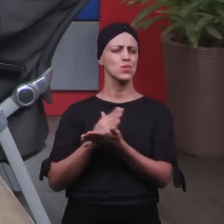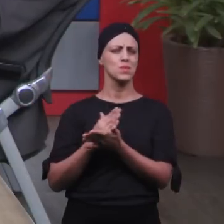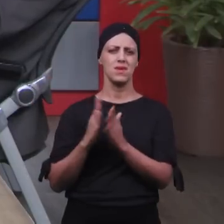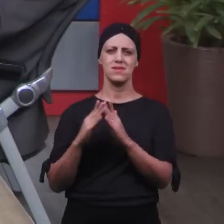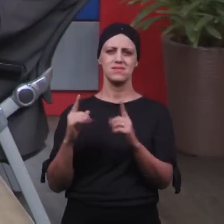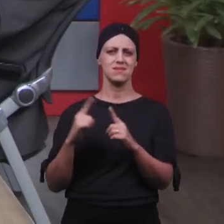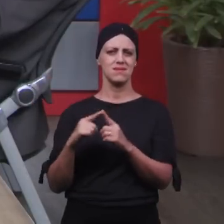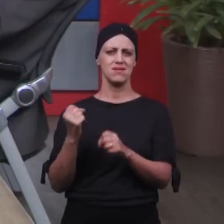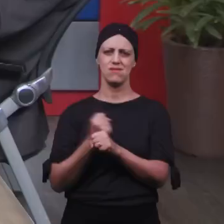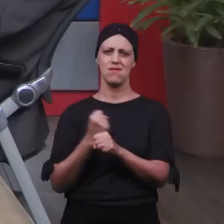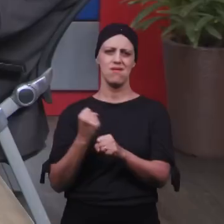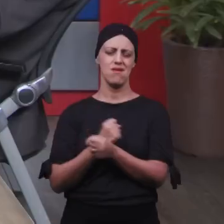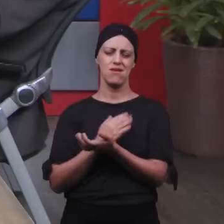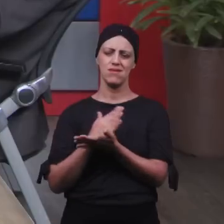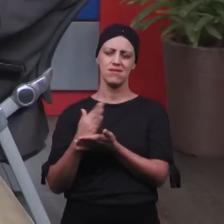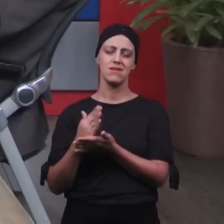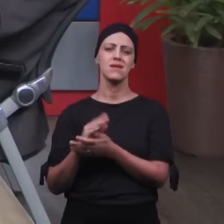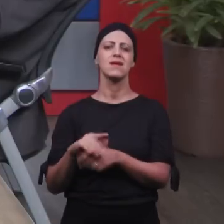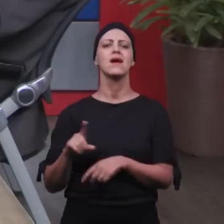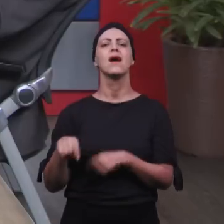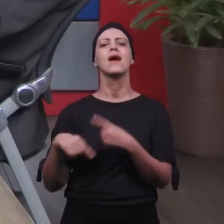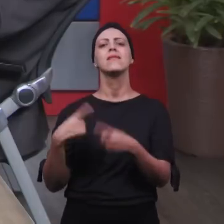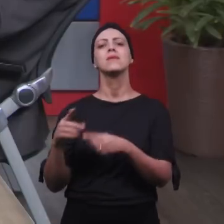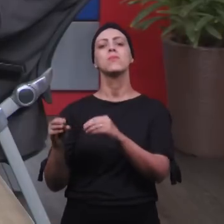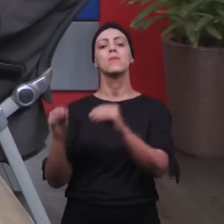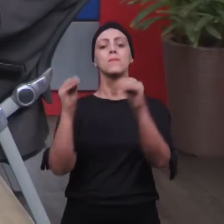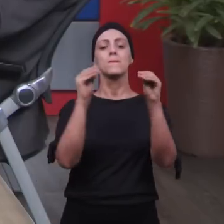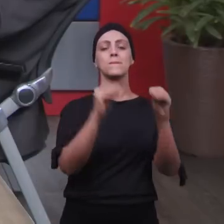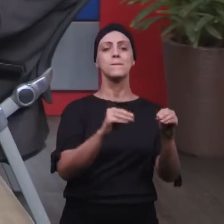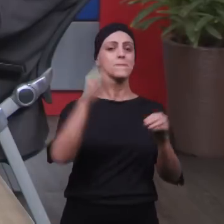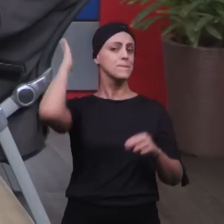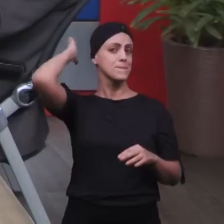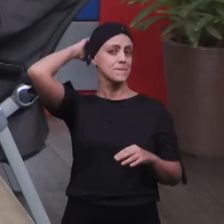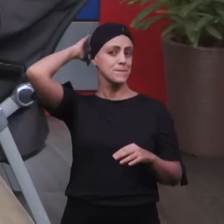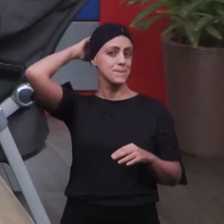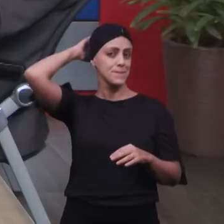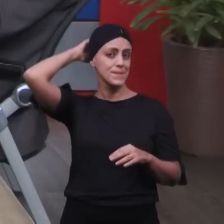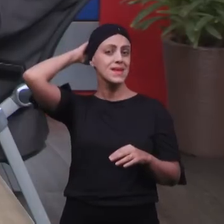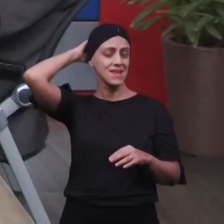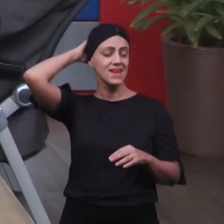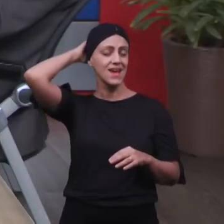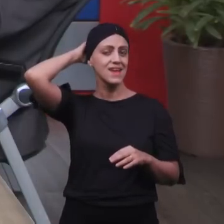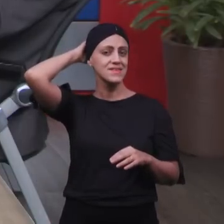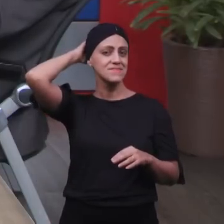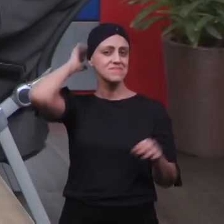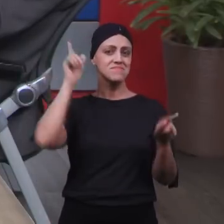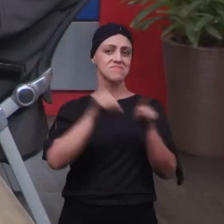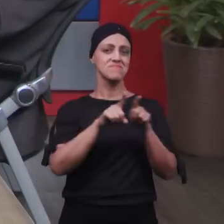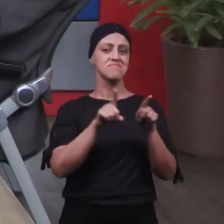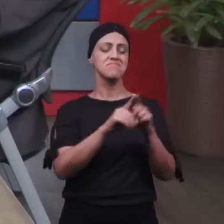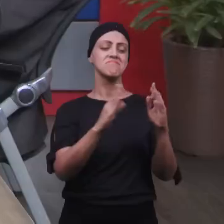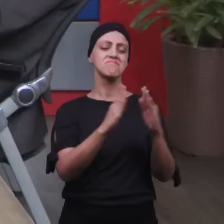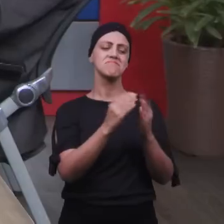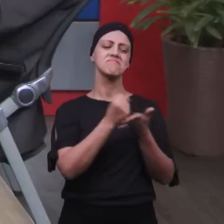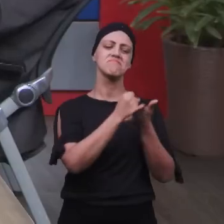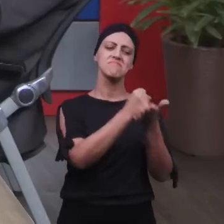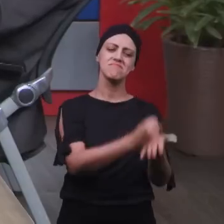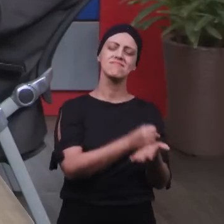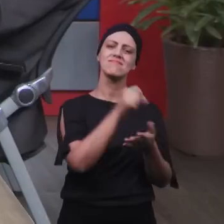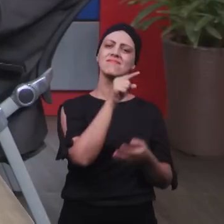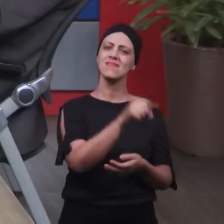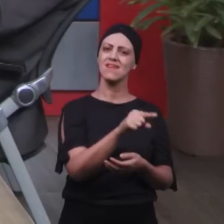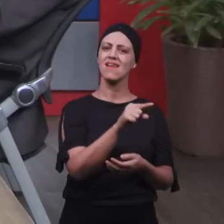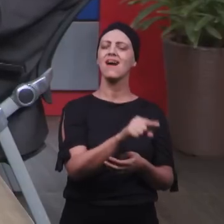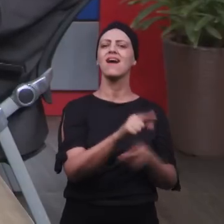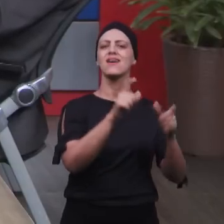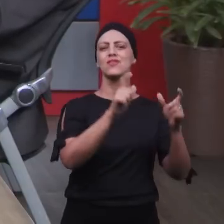dali fui para o Paraná. Fiquei em Londrina um ano, dei assistência a Londrina. Só tinha Londrina e